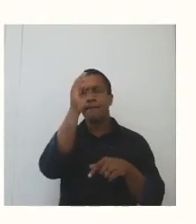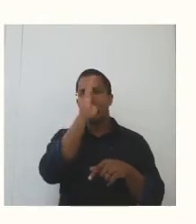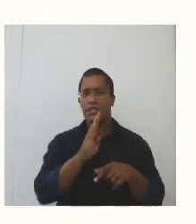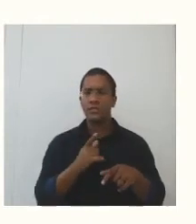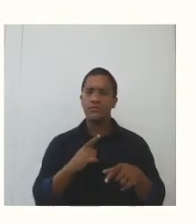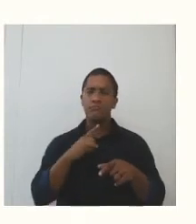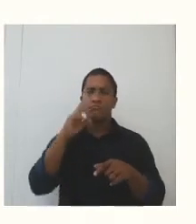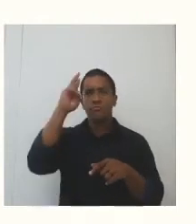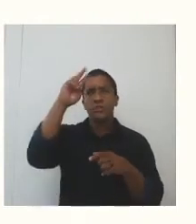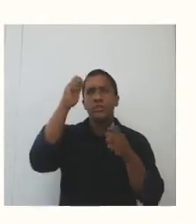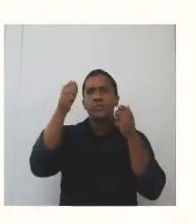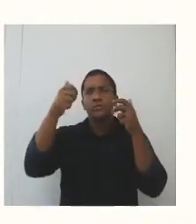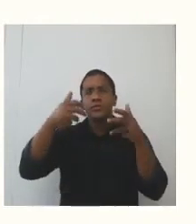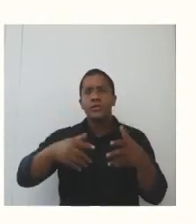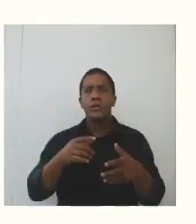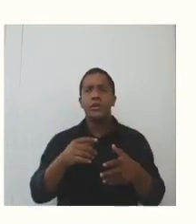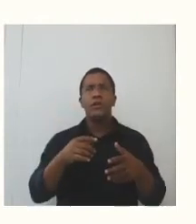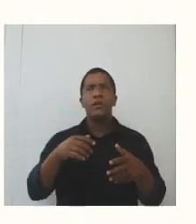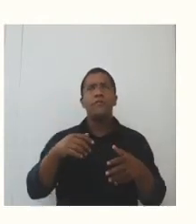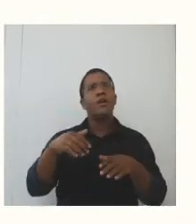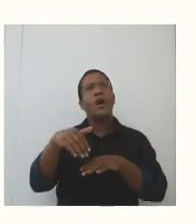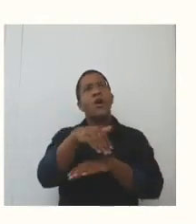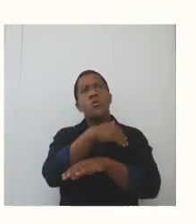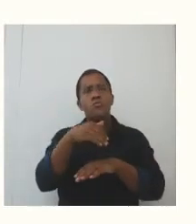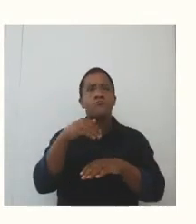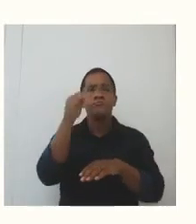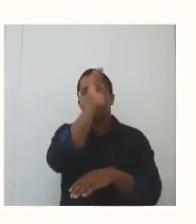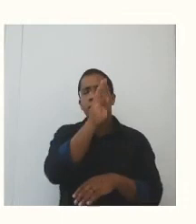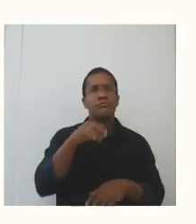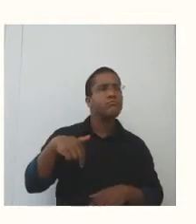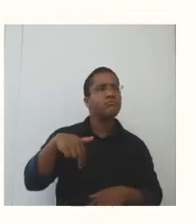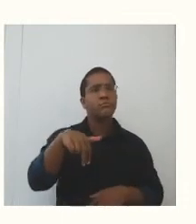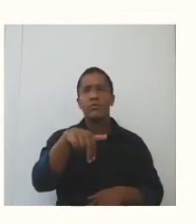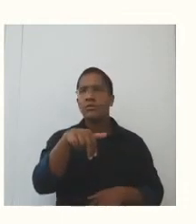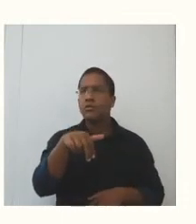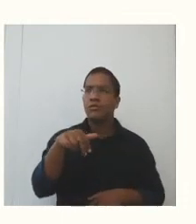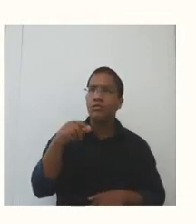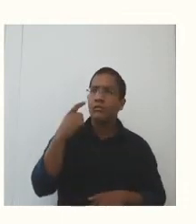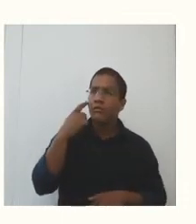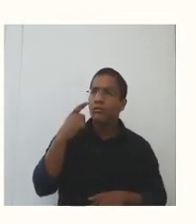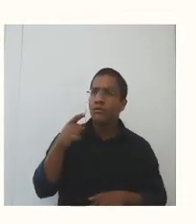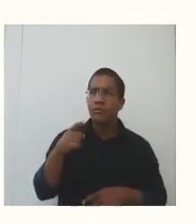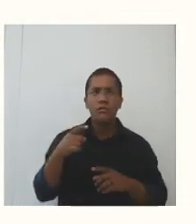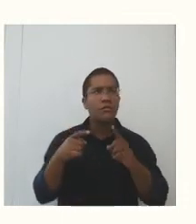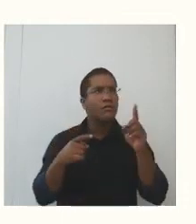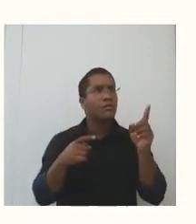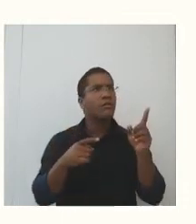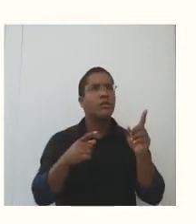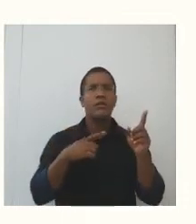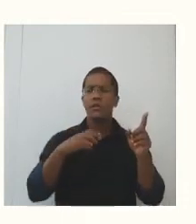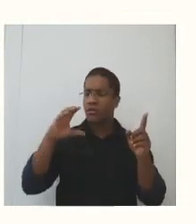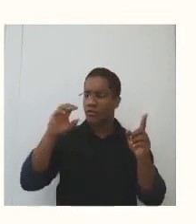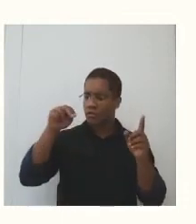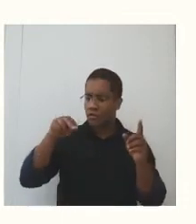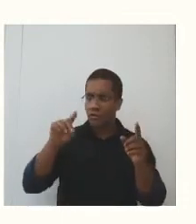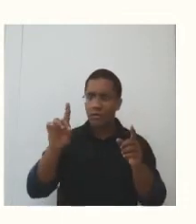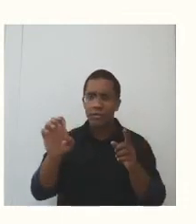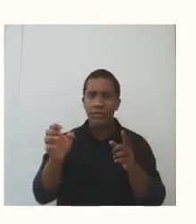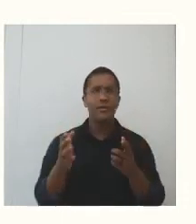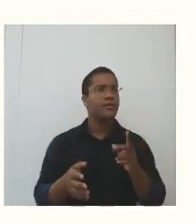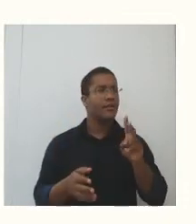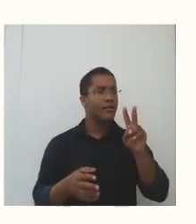começa a visitar, né, e andar pelas ruas brasileiras, daqui a pouco aparecem nomes, né? Conde,